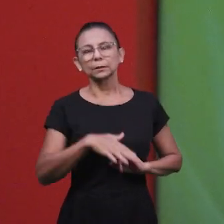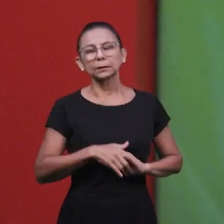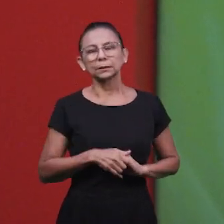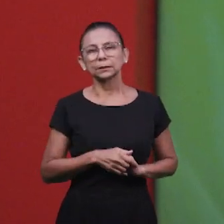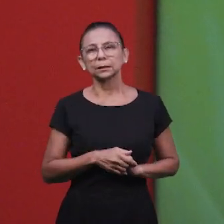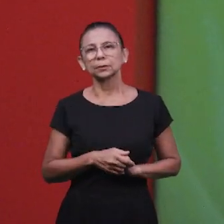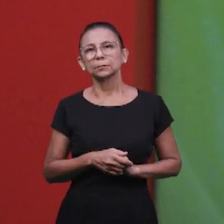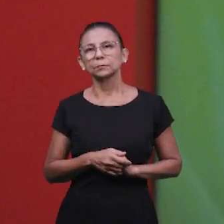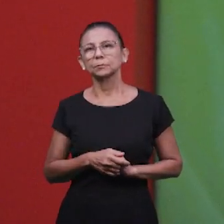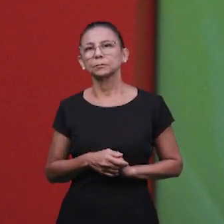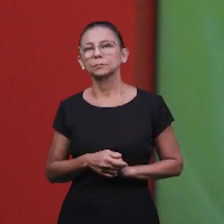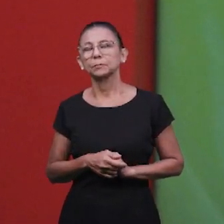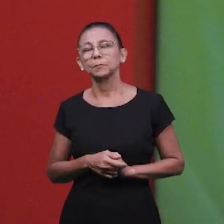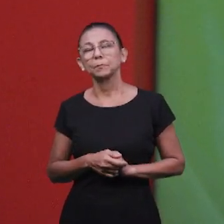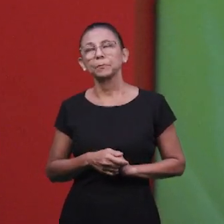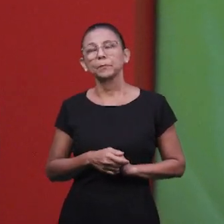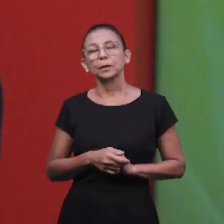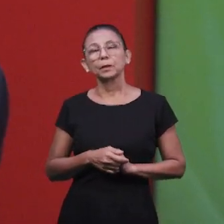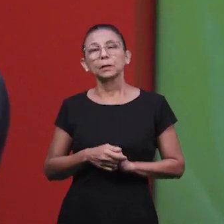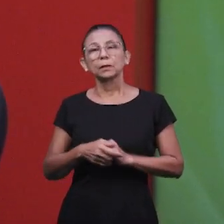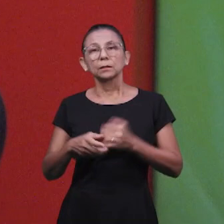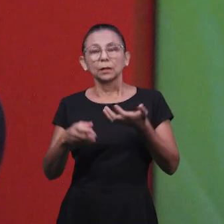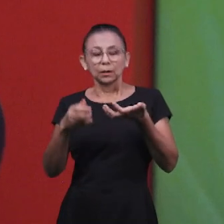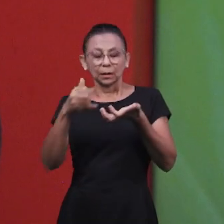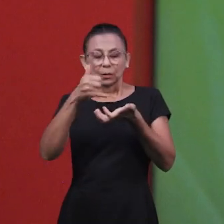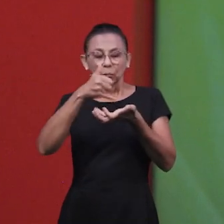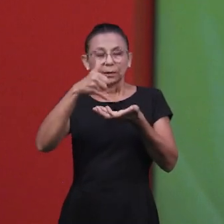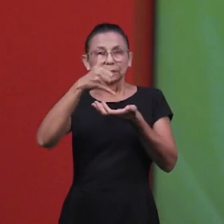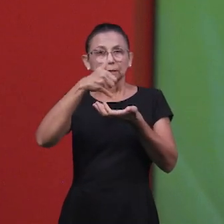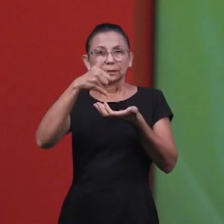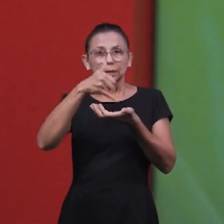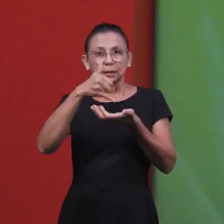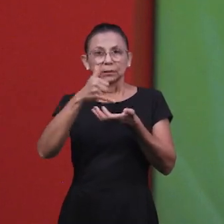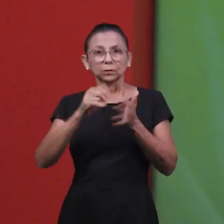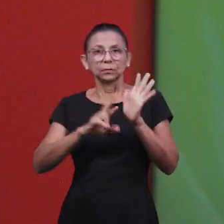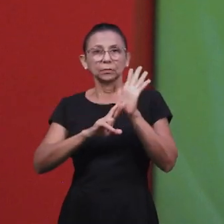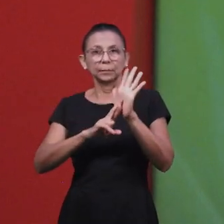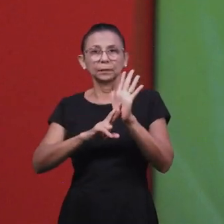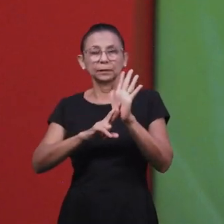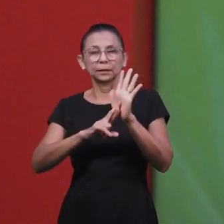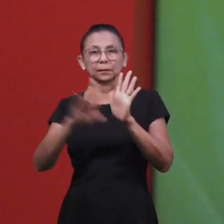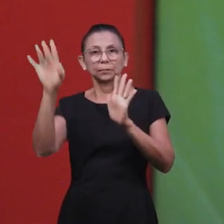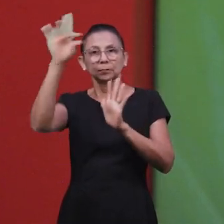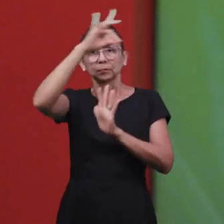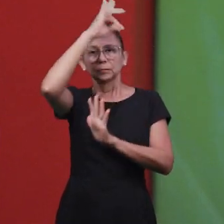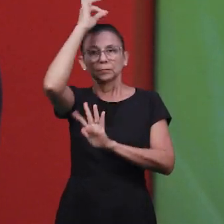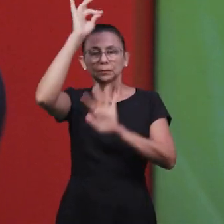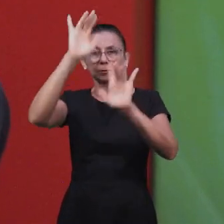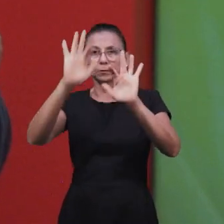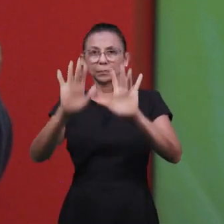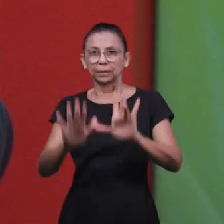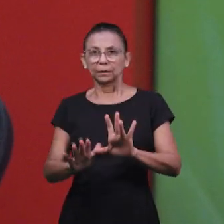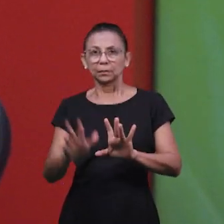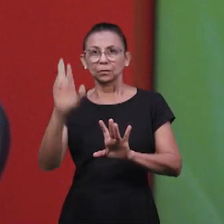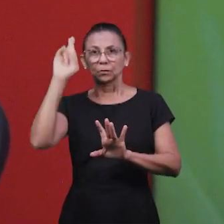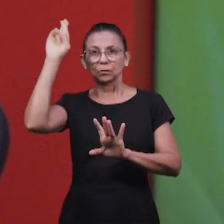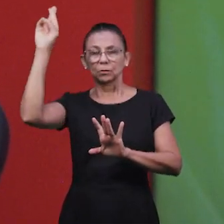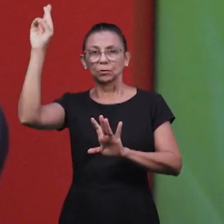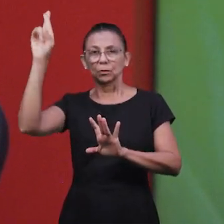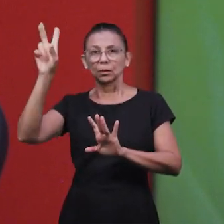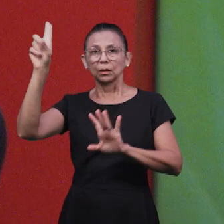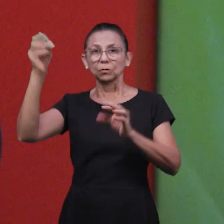condição, Deus colocou à disposição de todos, o azeite, que é a bênção do Espírito Santo,